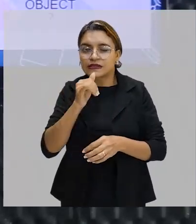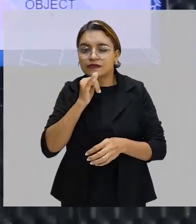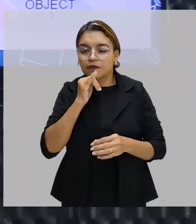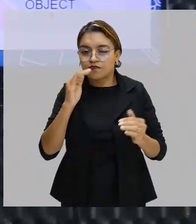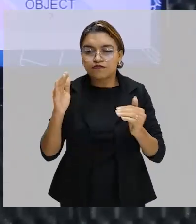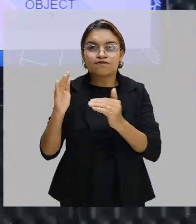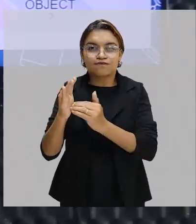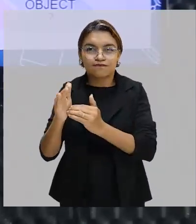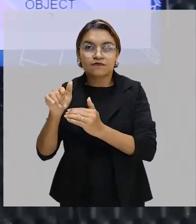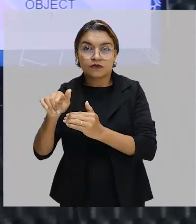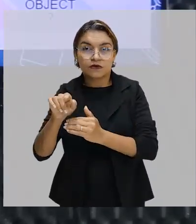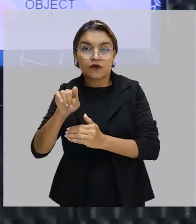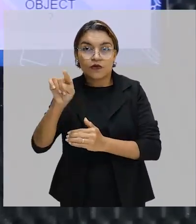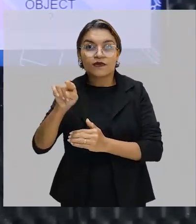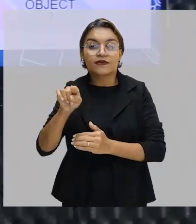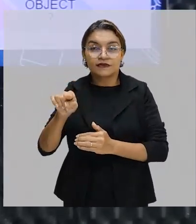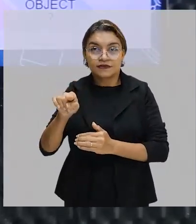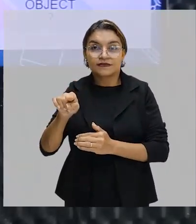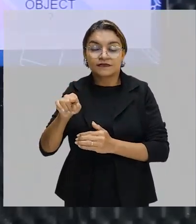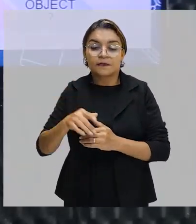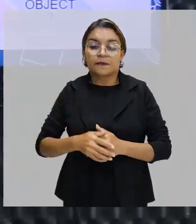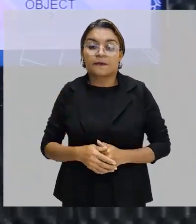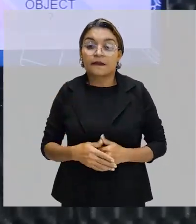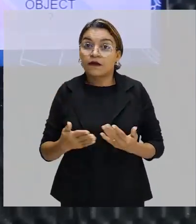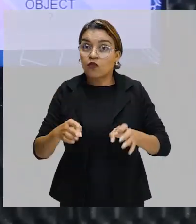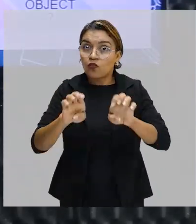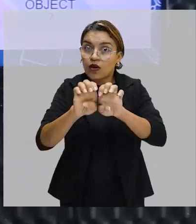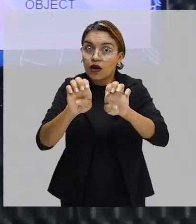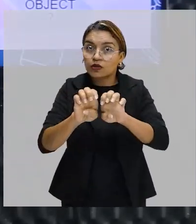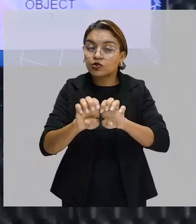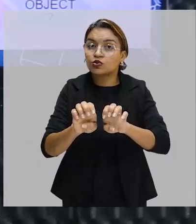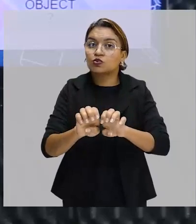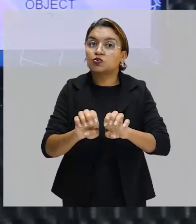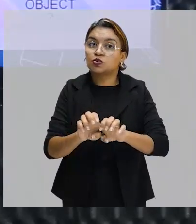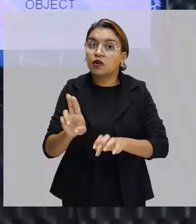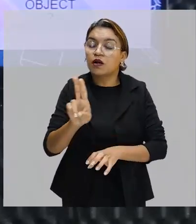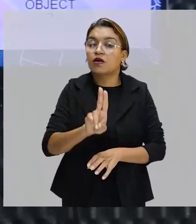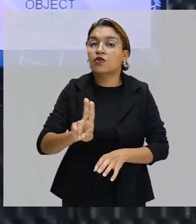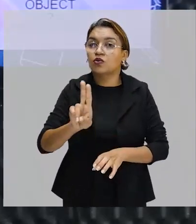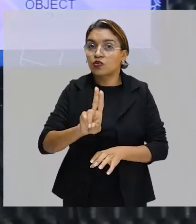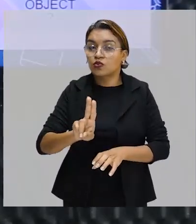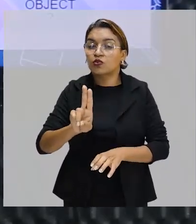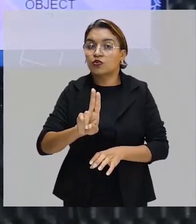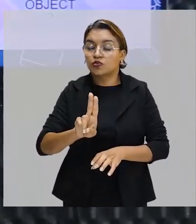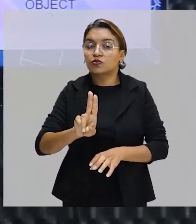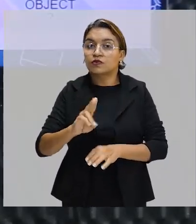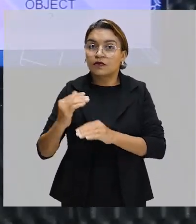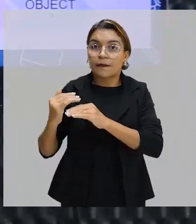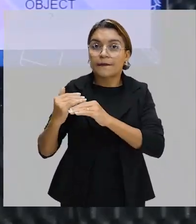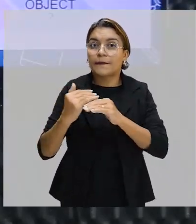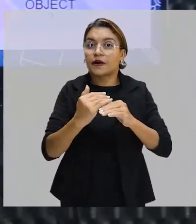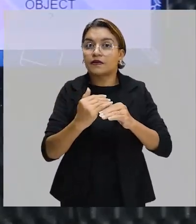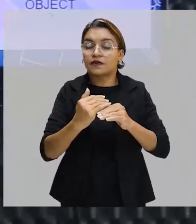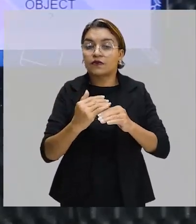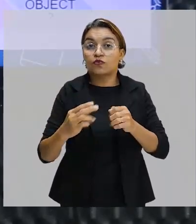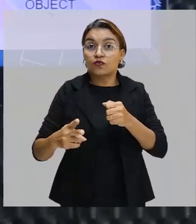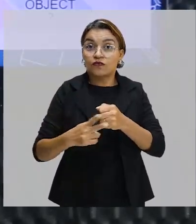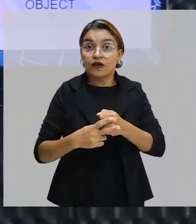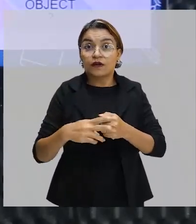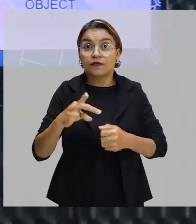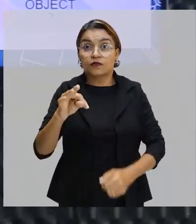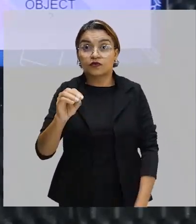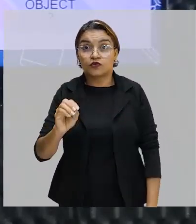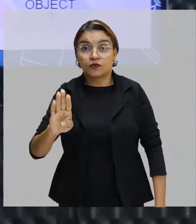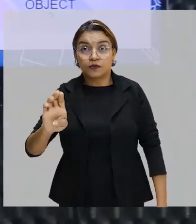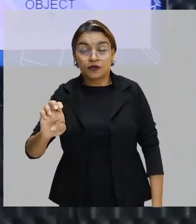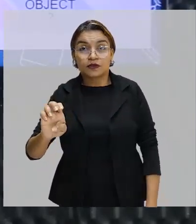ok? Então, perceba que aqui, essas estruturas que eu coloco, são estruturas que seguem o padrão do verbo to be. Outros verbos que têm